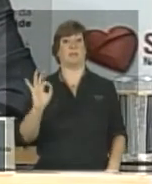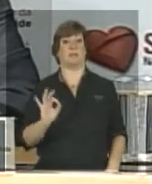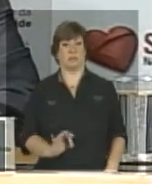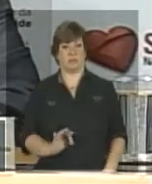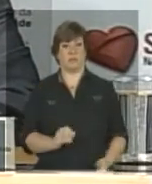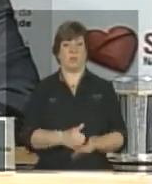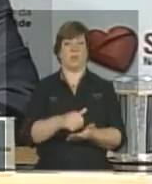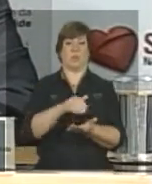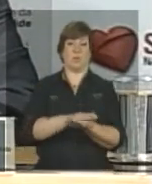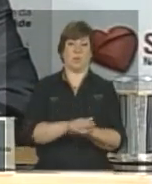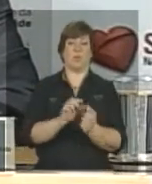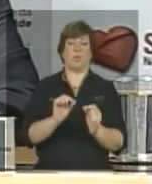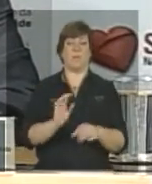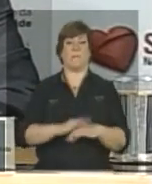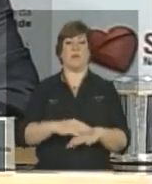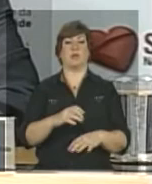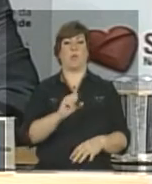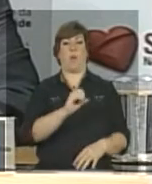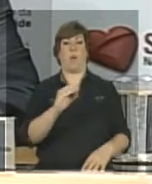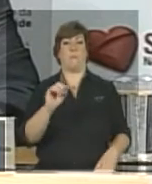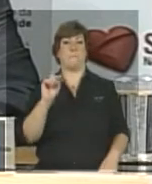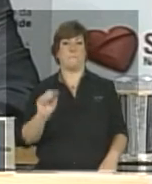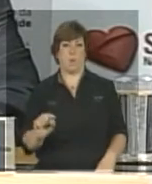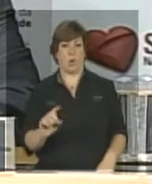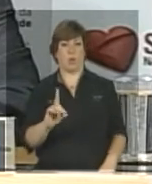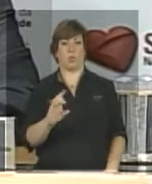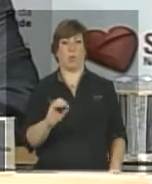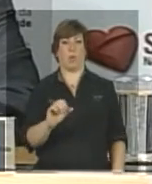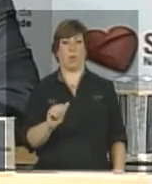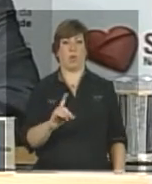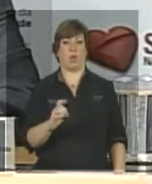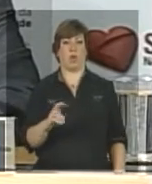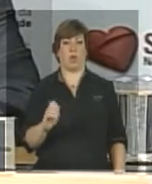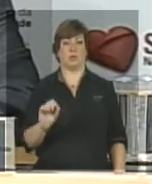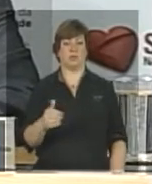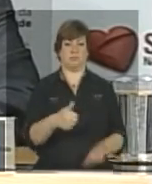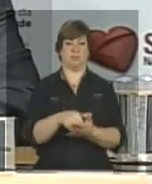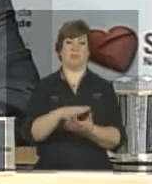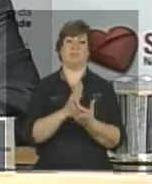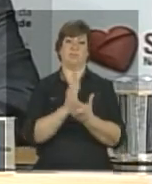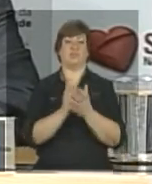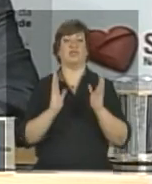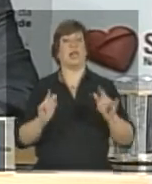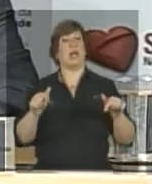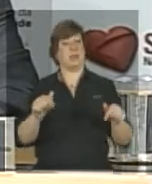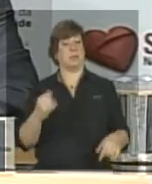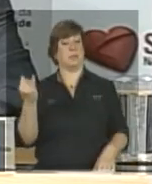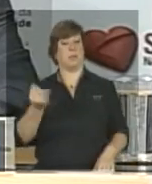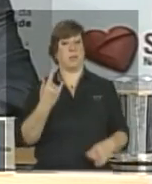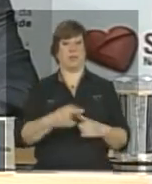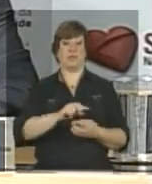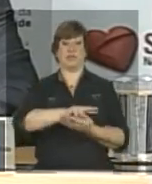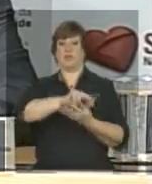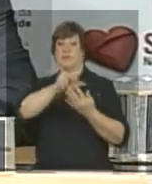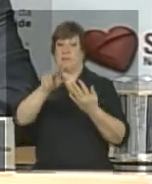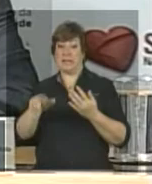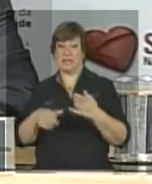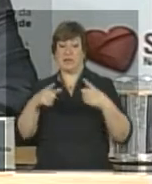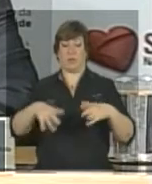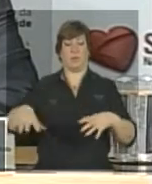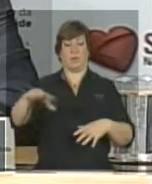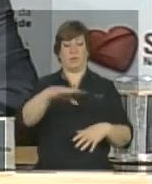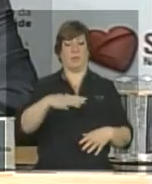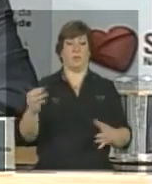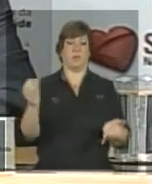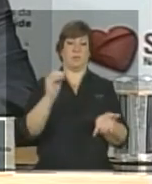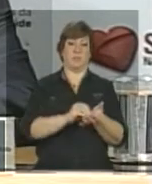do registro, com mais de 800 mil doadores cadastrados. Isso é importante porque traz a diversidade da população para